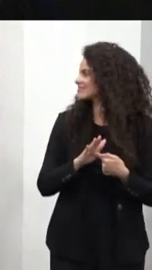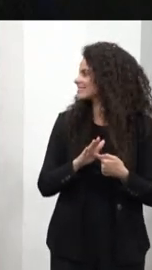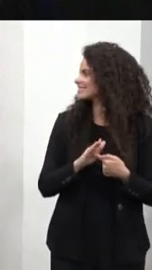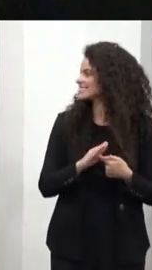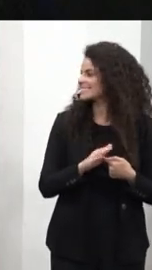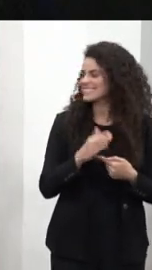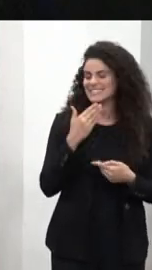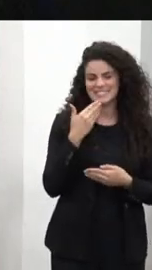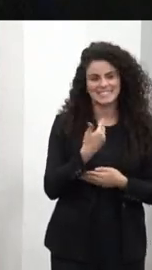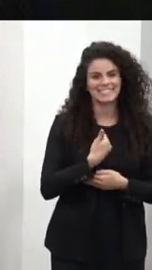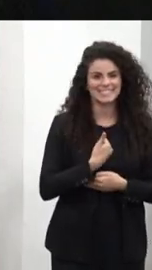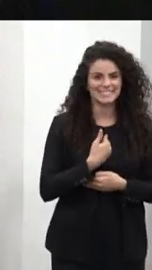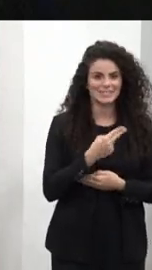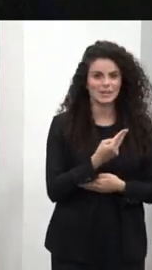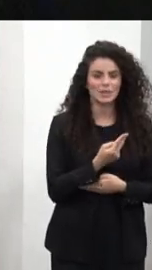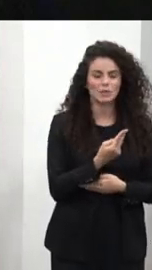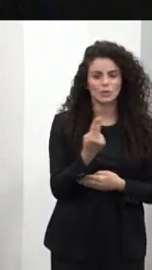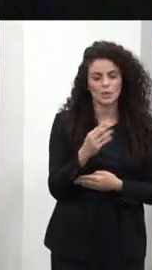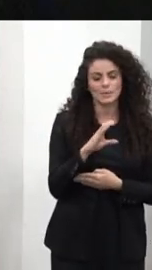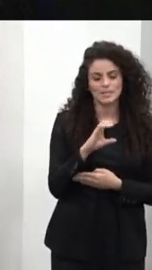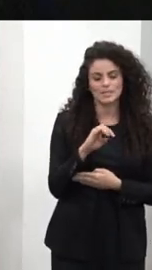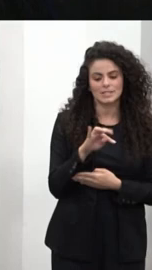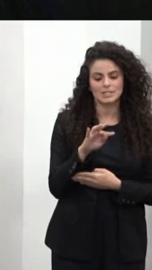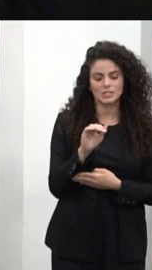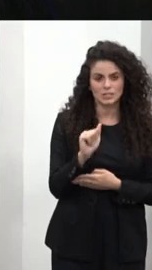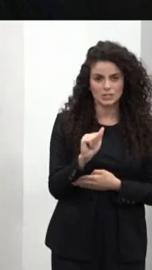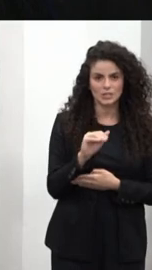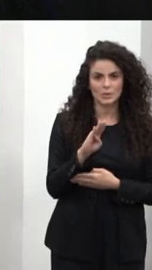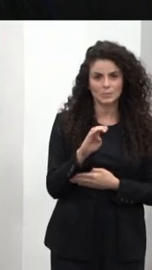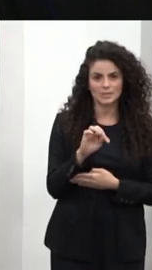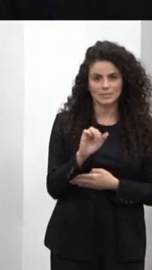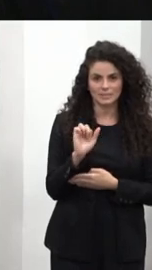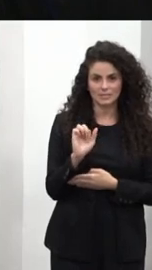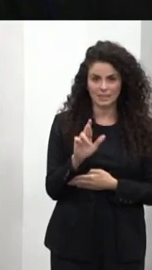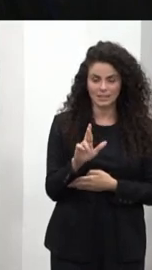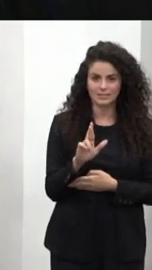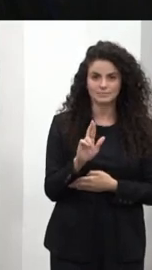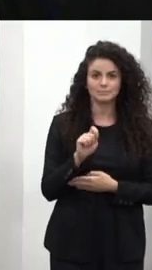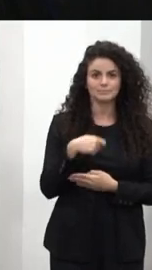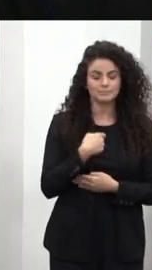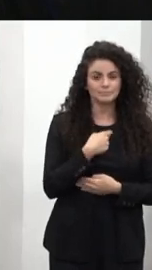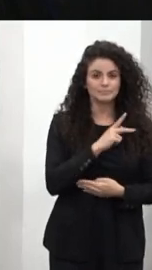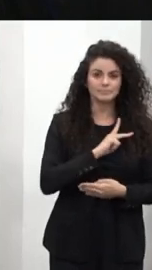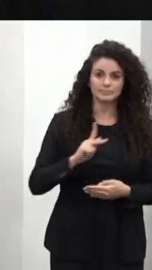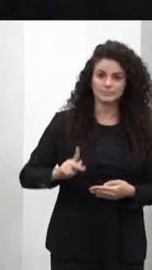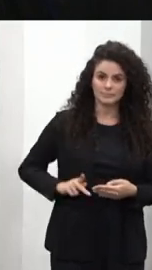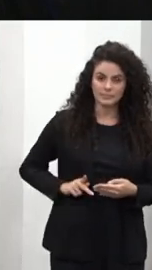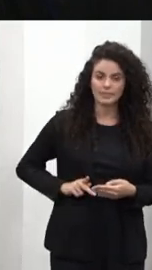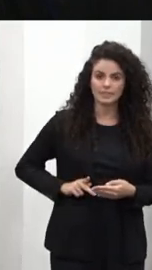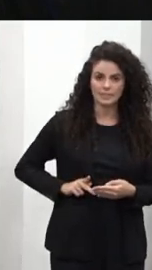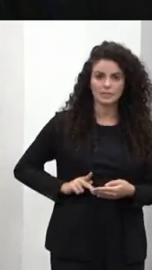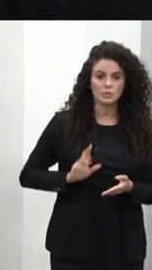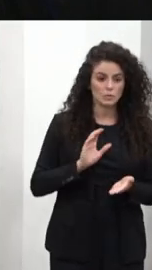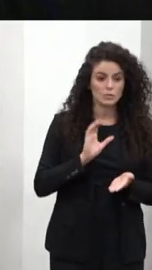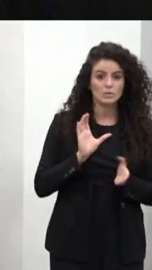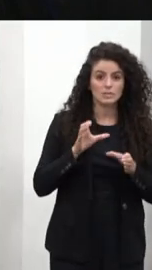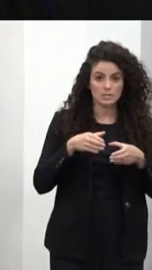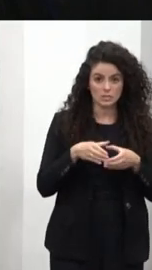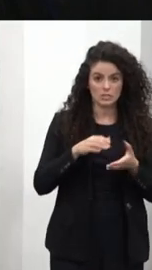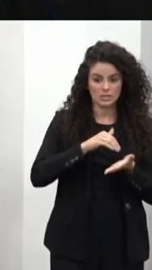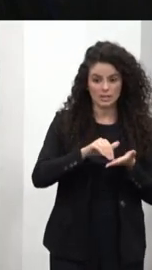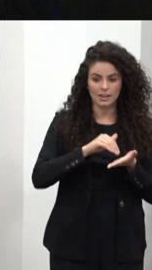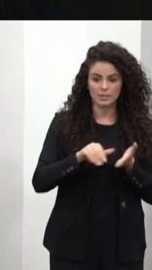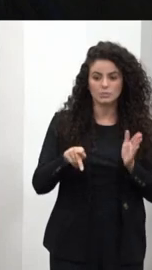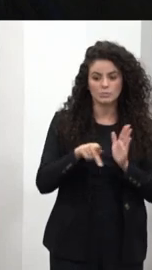pediu então meu nome é Cíntia bitar eu estou vice-presidente do Santa Cine Sindicato da indústria audiovisual de Santa Catarina